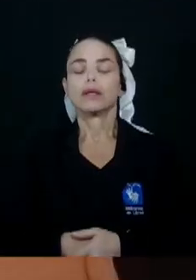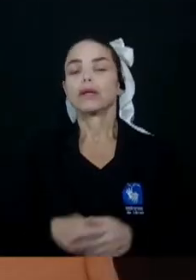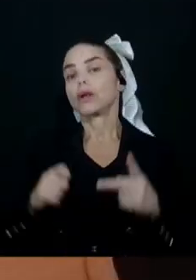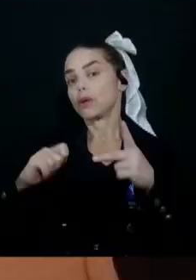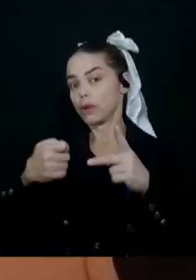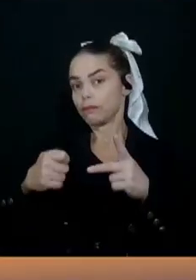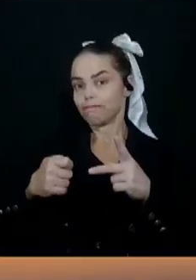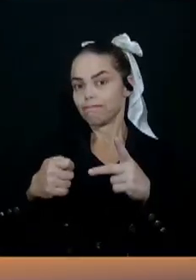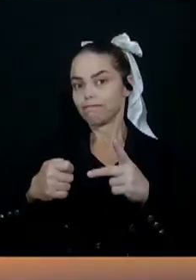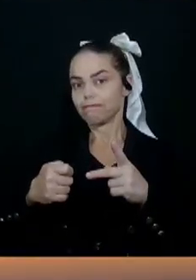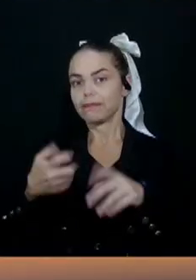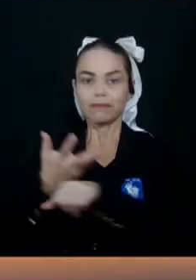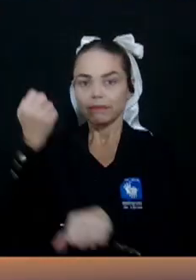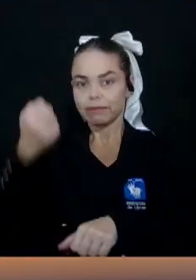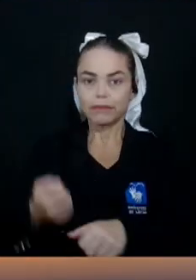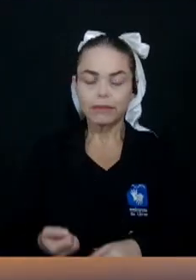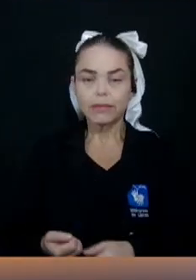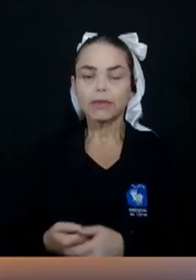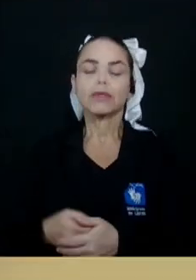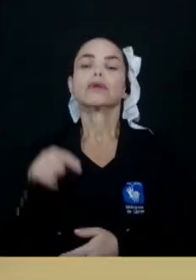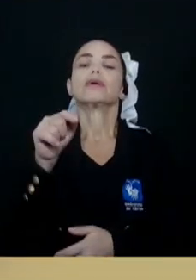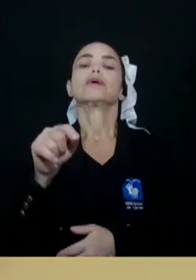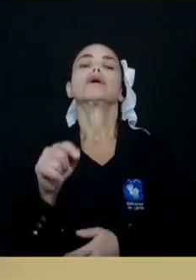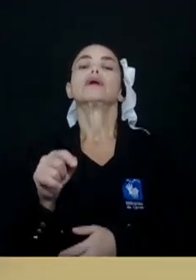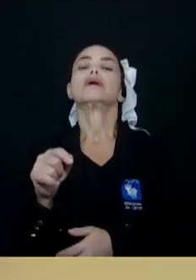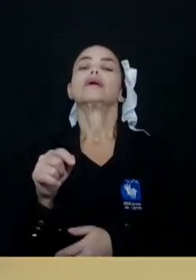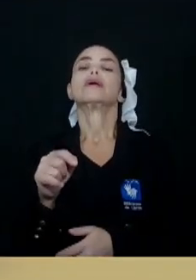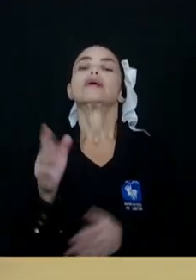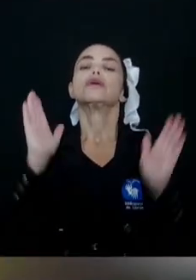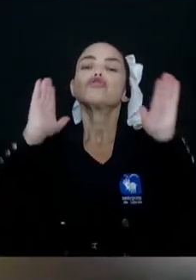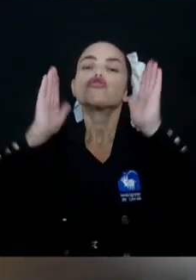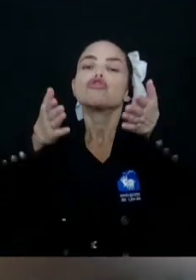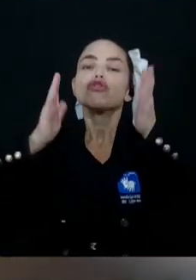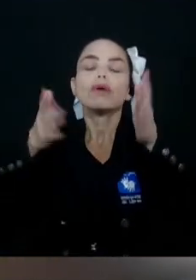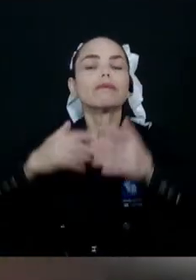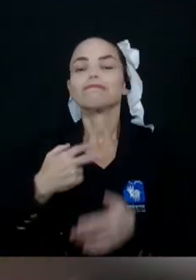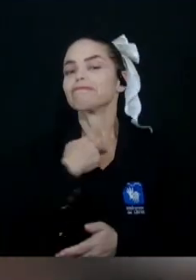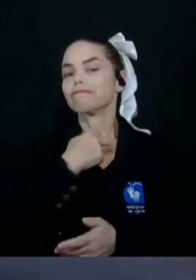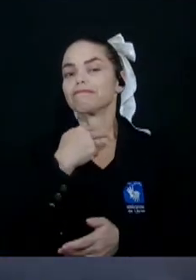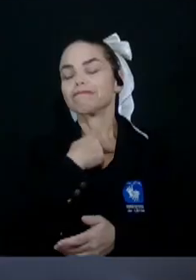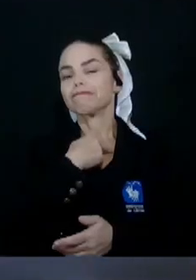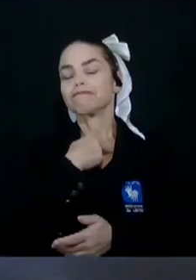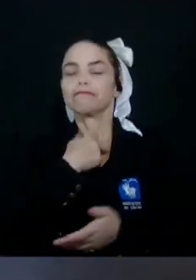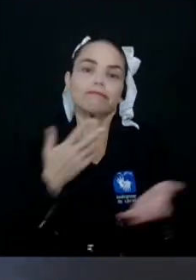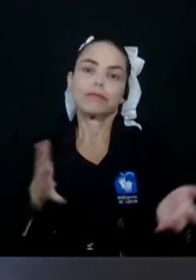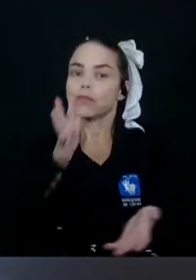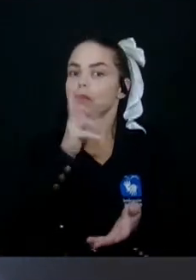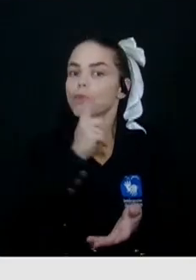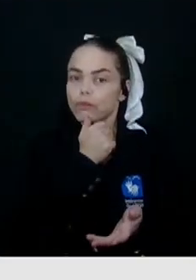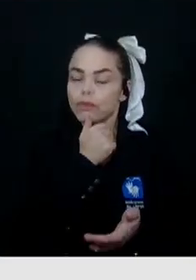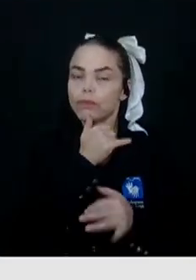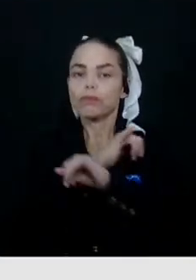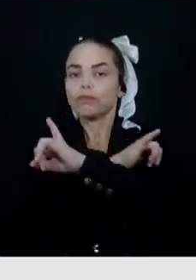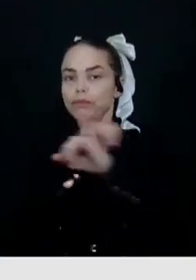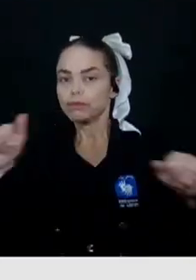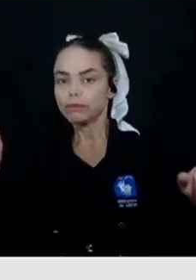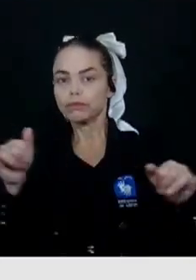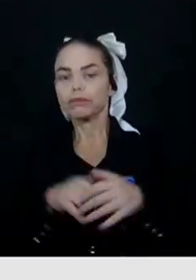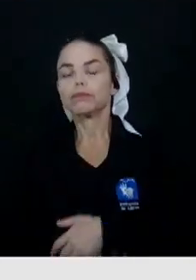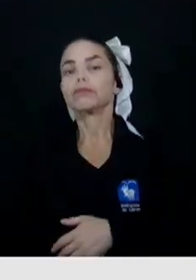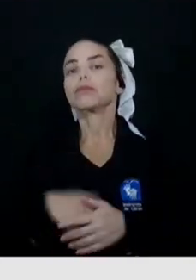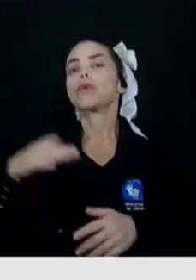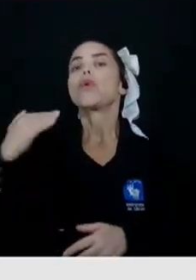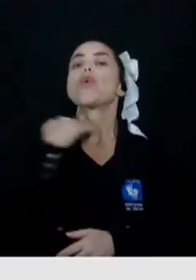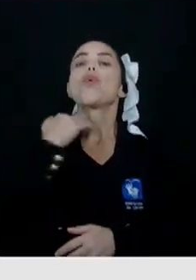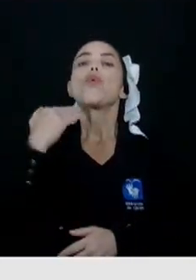o que você faz? Você imediatamente, não pode ser uma coisa demorada, você avisa ao seu banco, ou